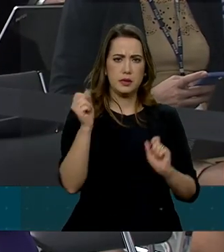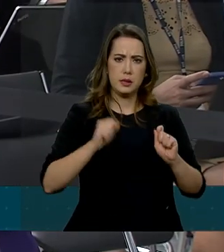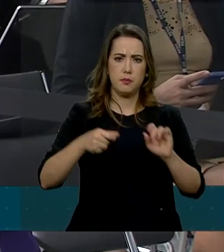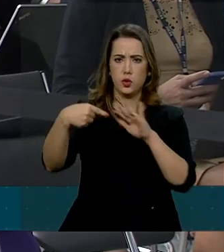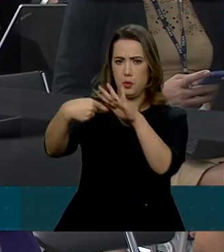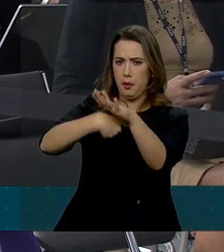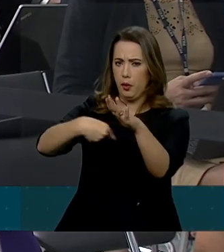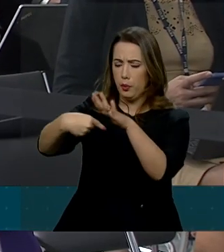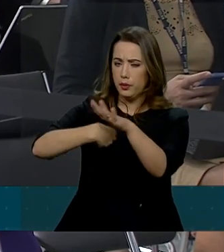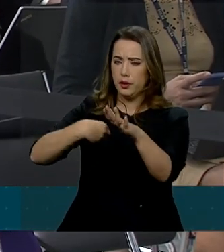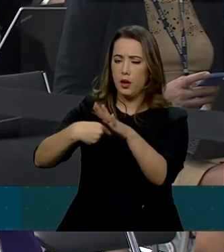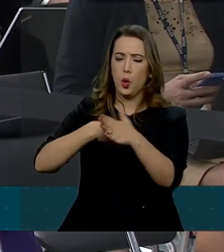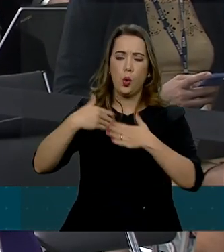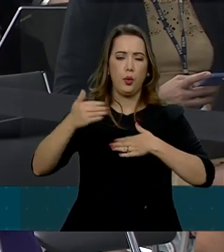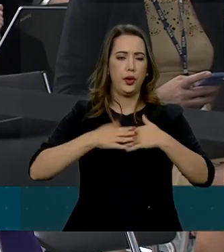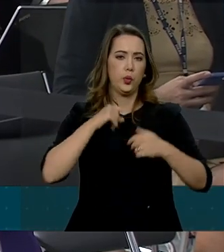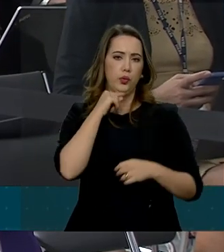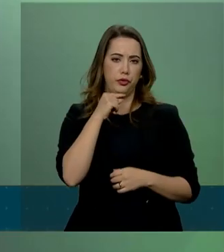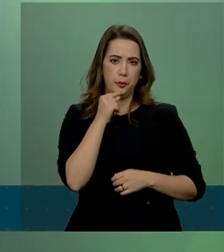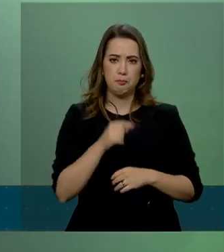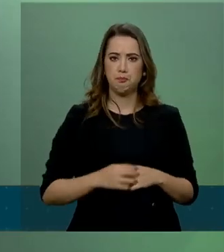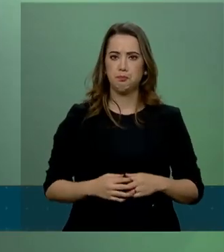para eventuais perguntas